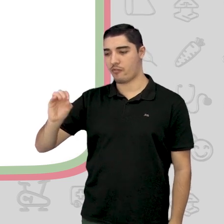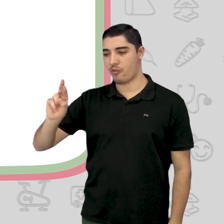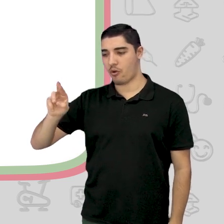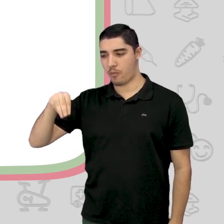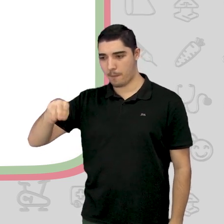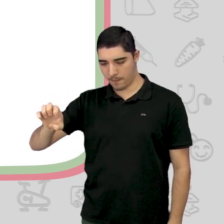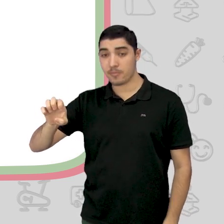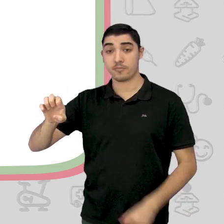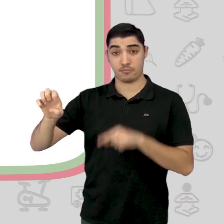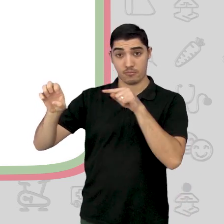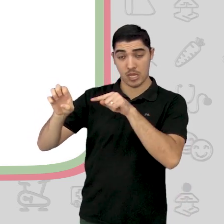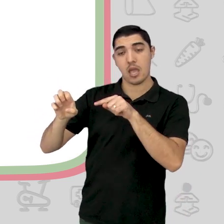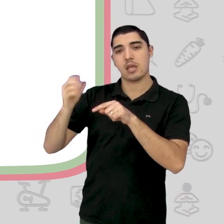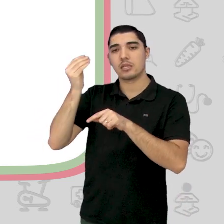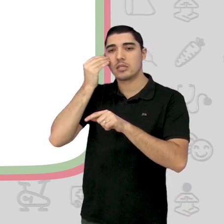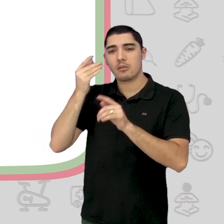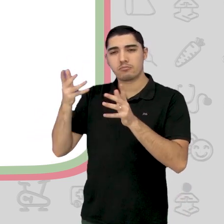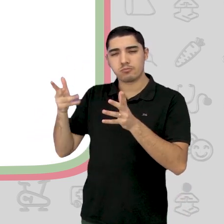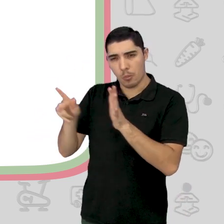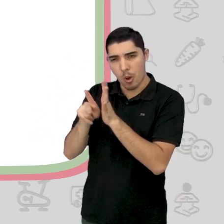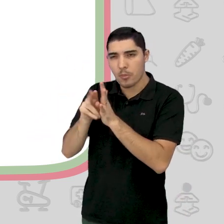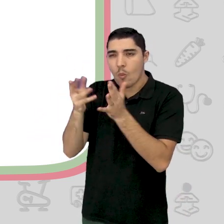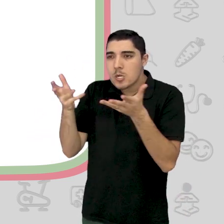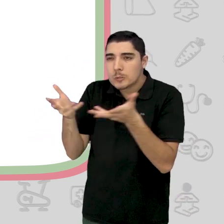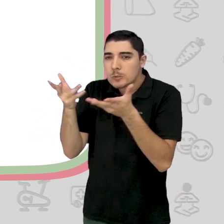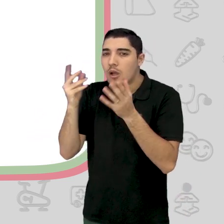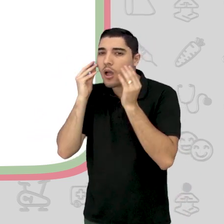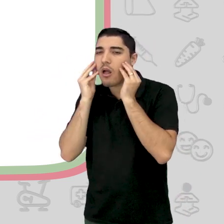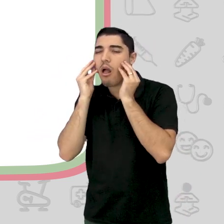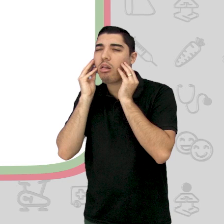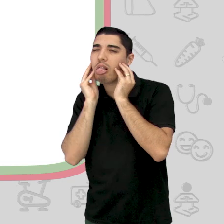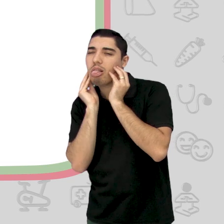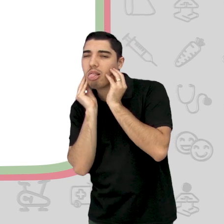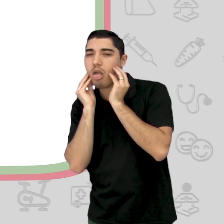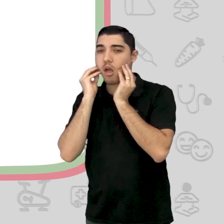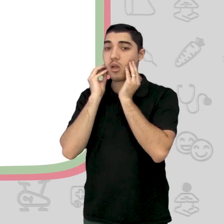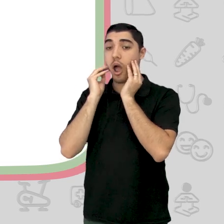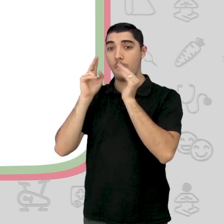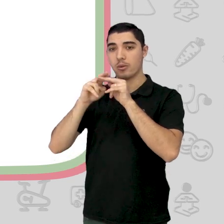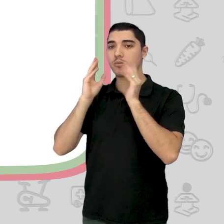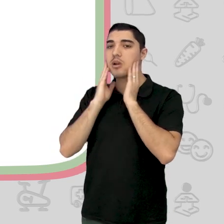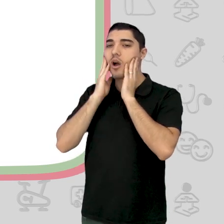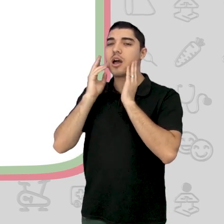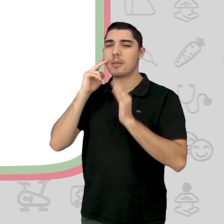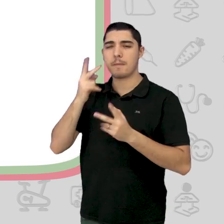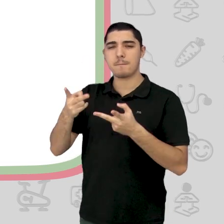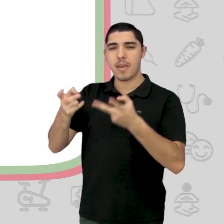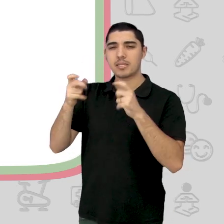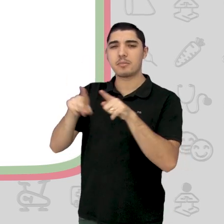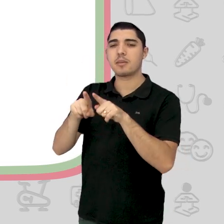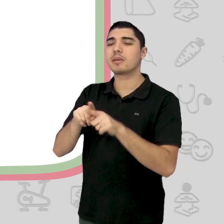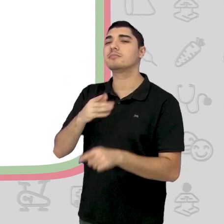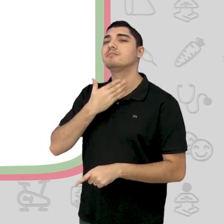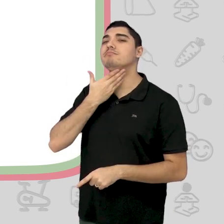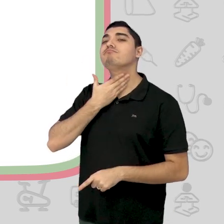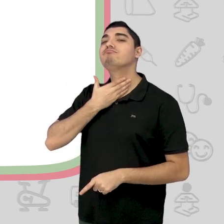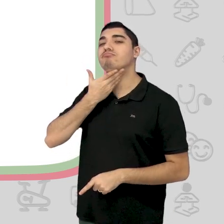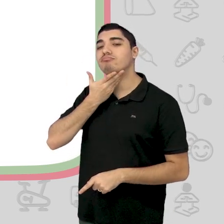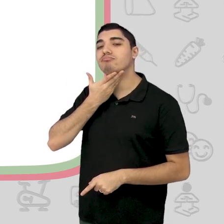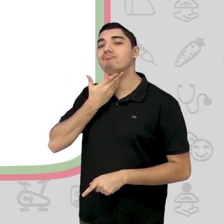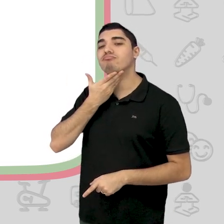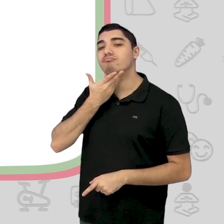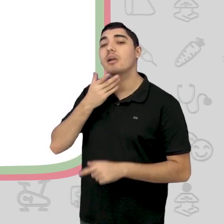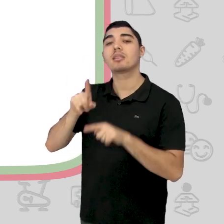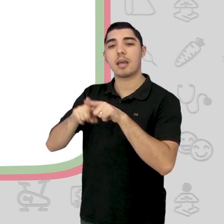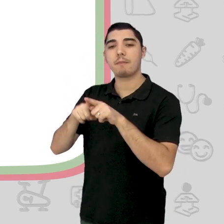macro focado, que auxilia no estímulo de colágeno, na flacidez e também, como ele fez a papada ali, ó, ajuda